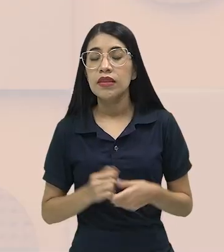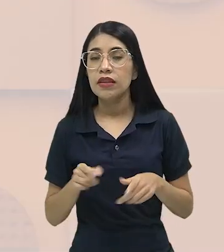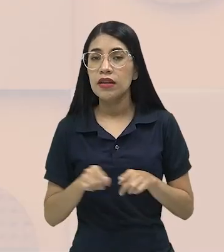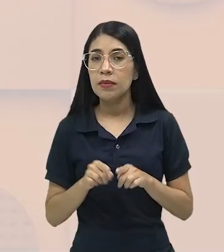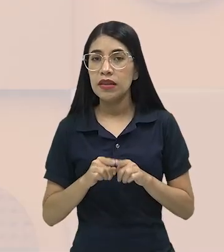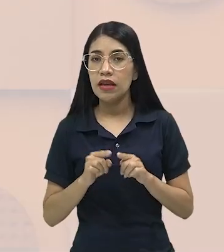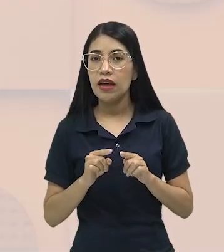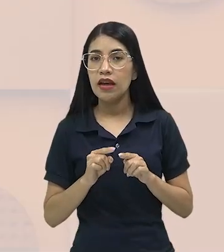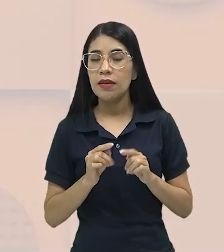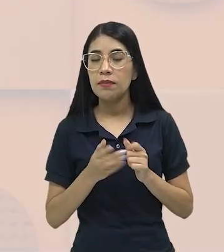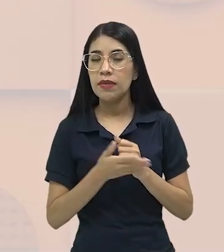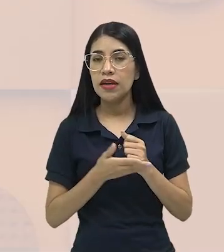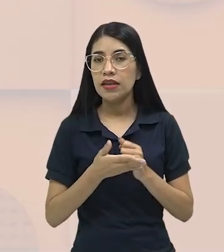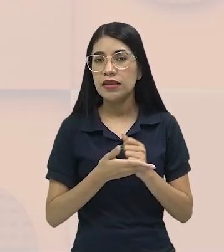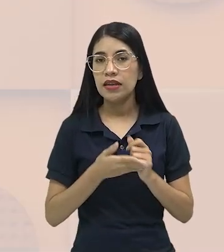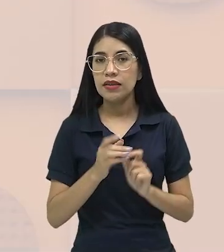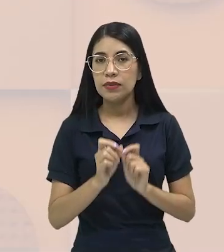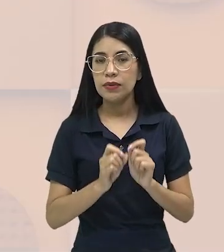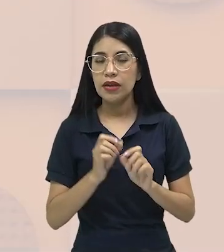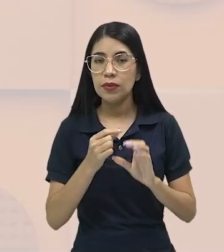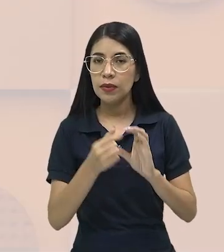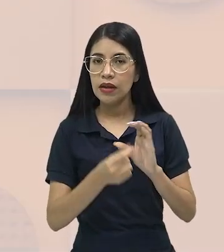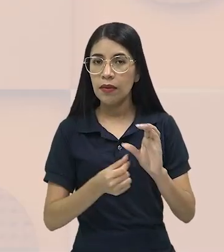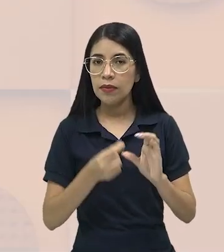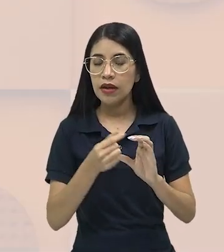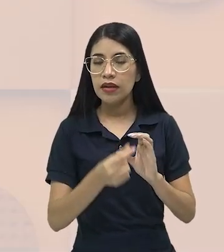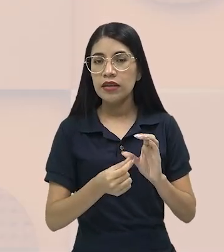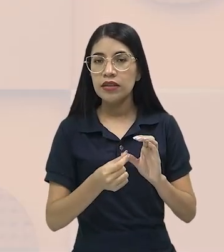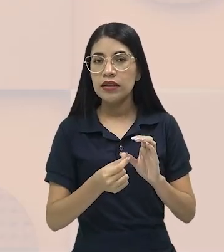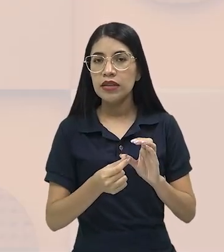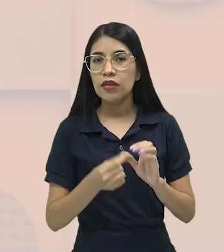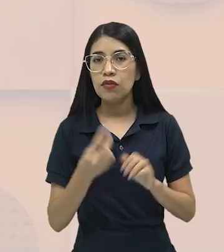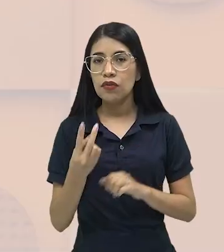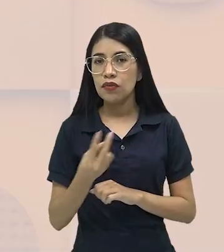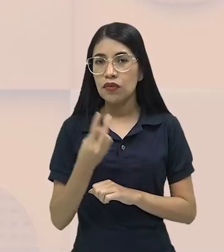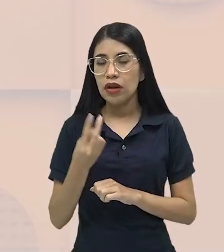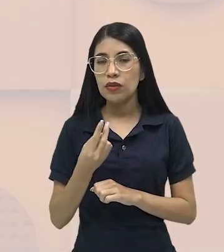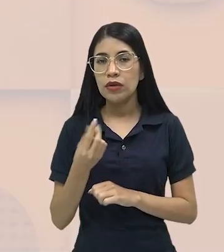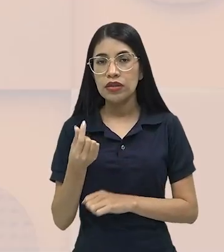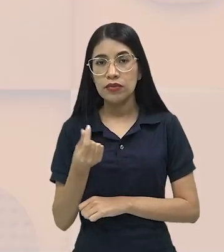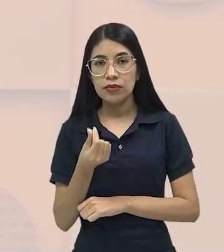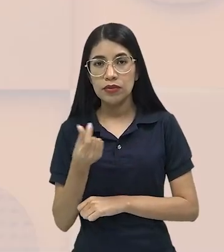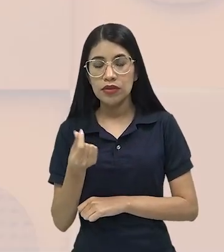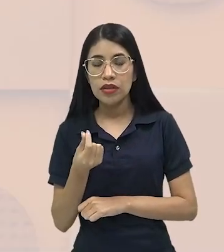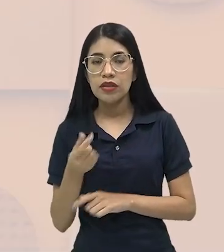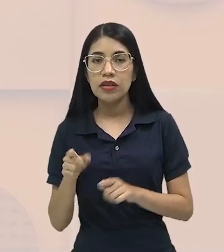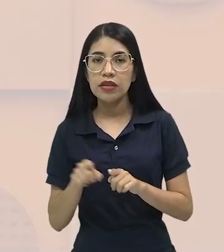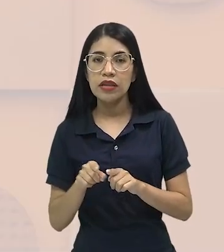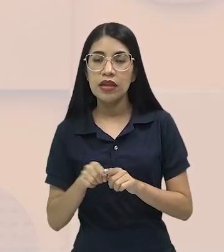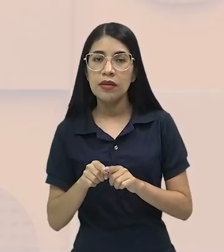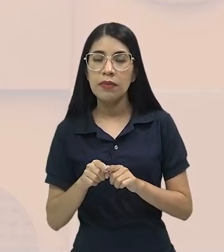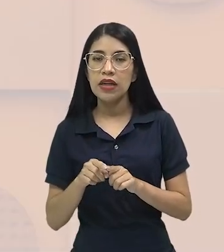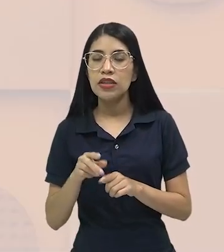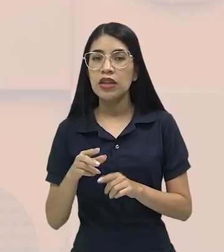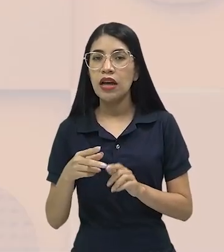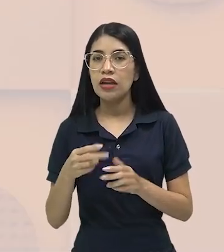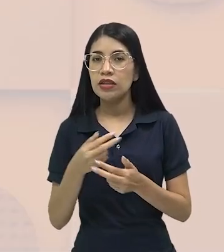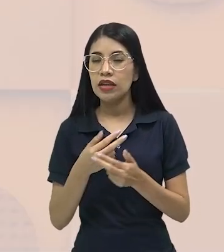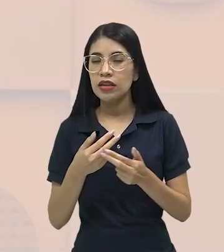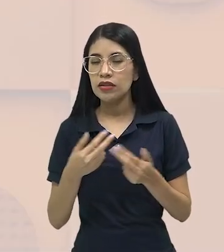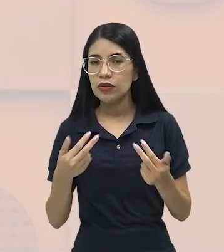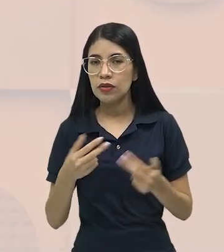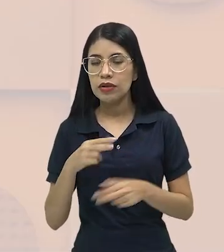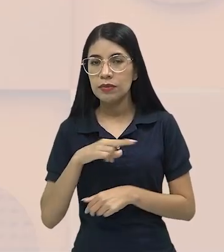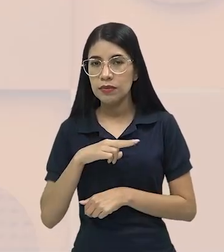muito pautada ali na ideia do capitalismo, ou seja, da valorização do dinheiro e na propriedade privada,